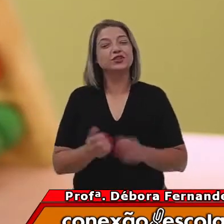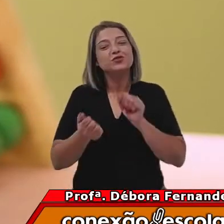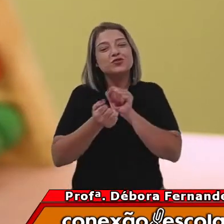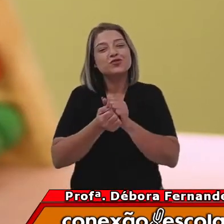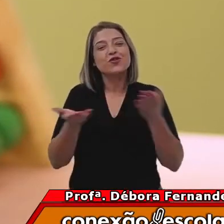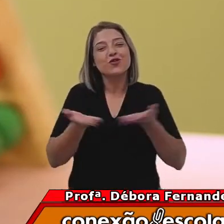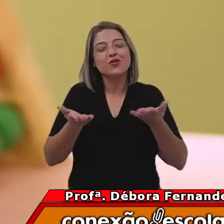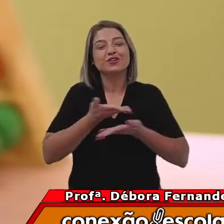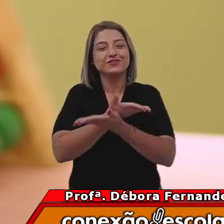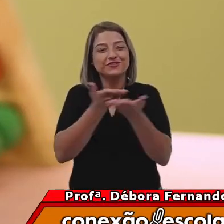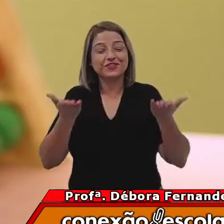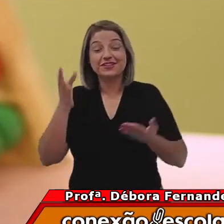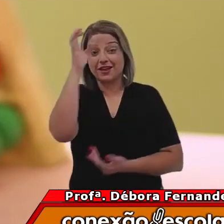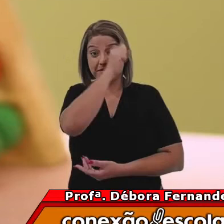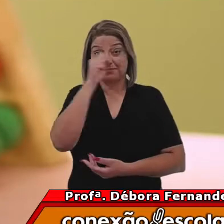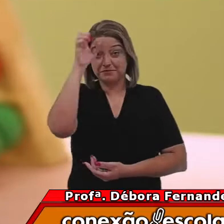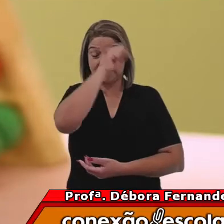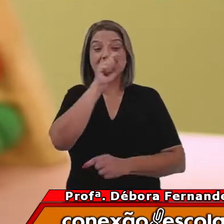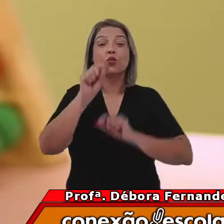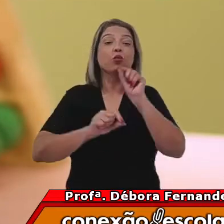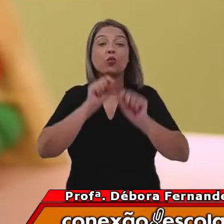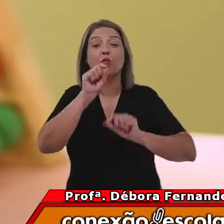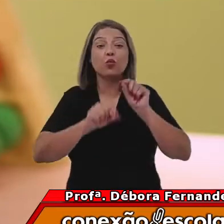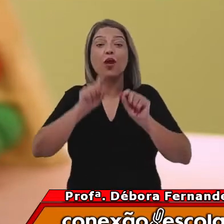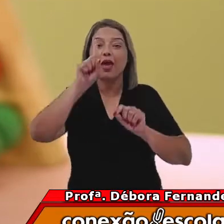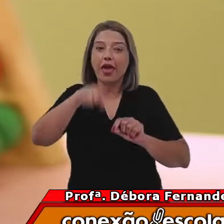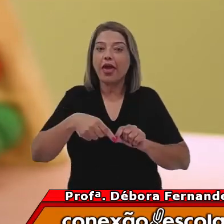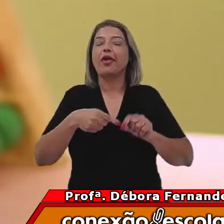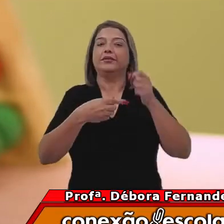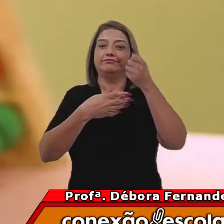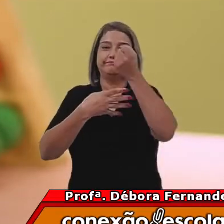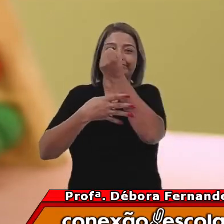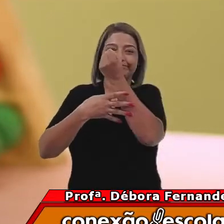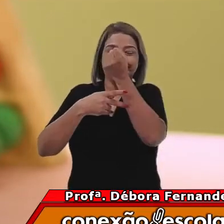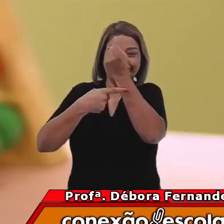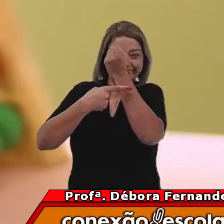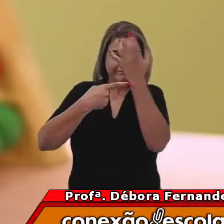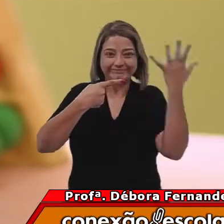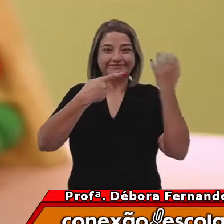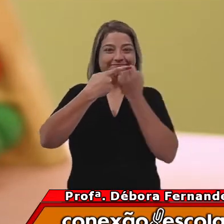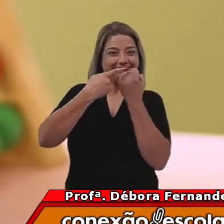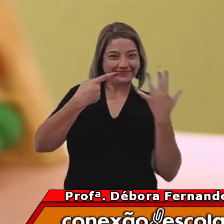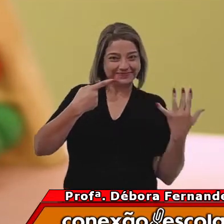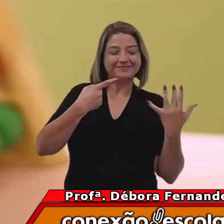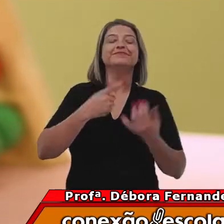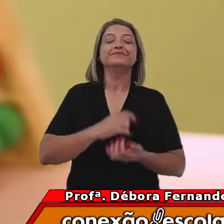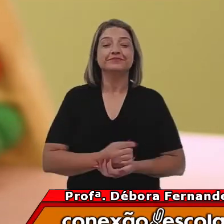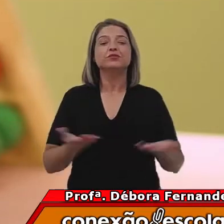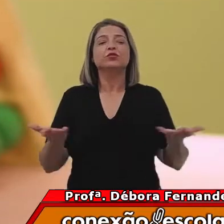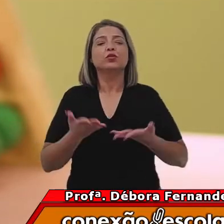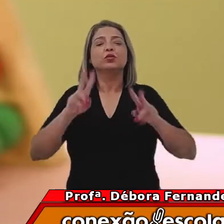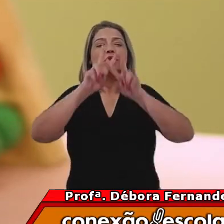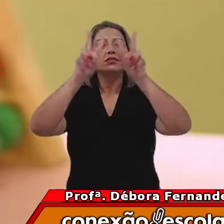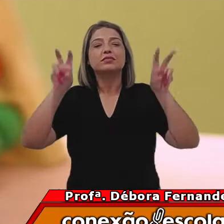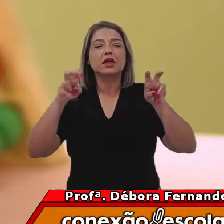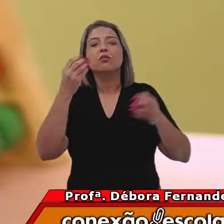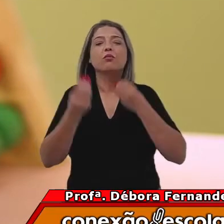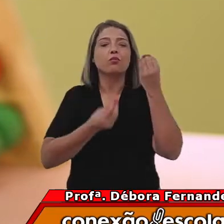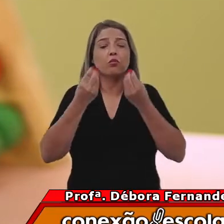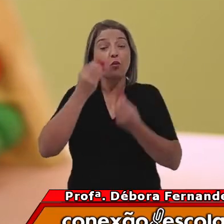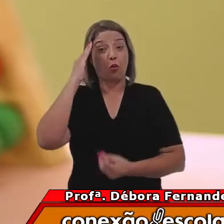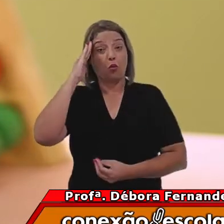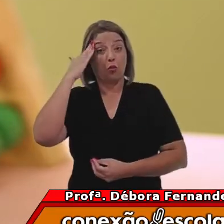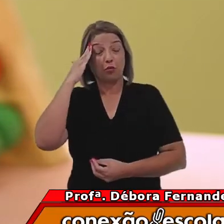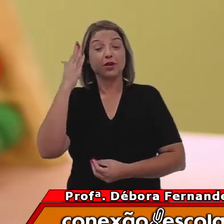com vocês hoje aprendendo sobre as frações. O tema da nossa aula de hoje é compreendendo